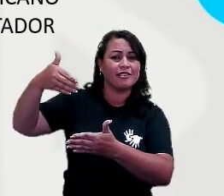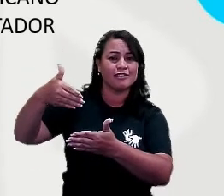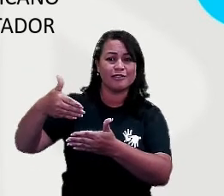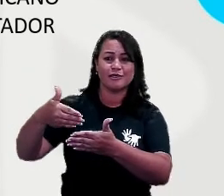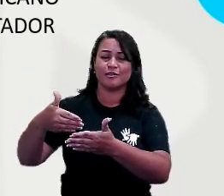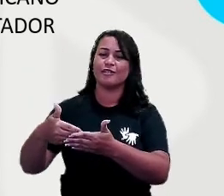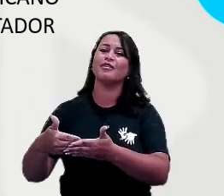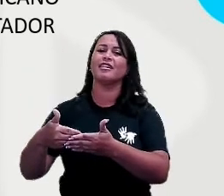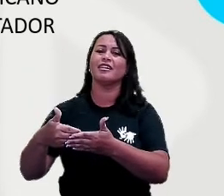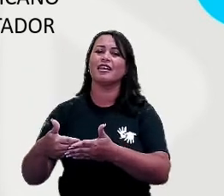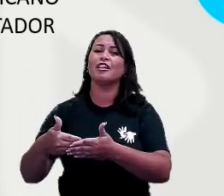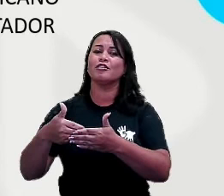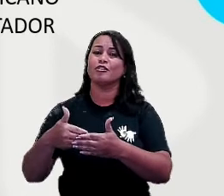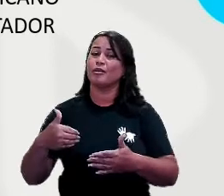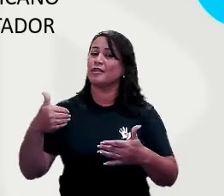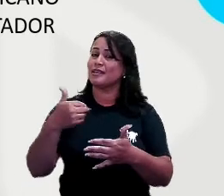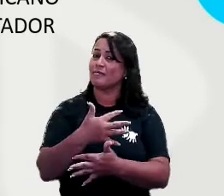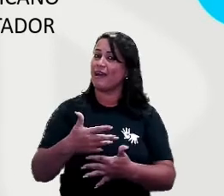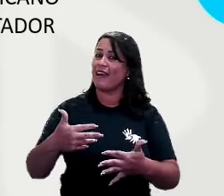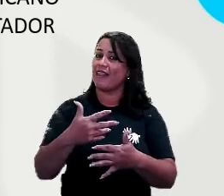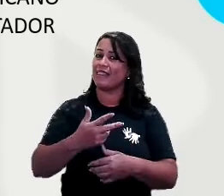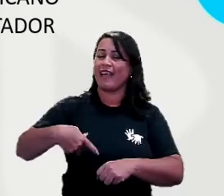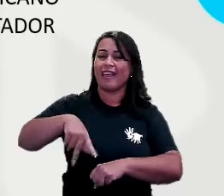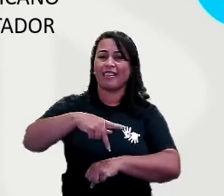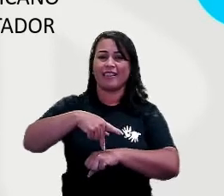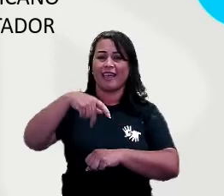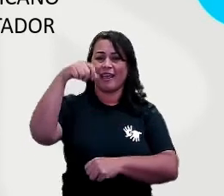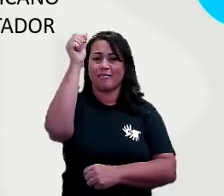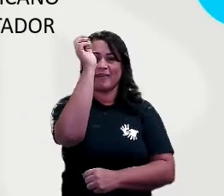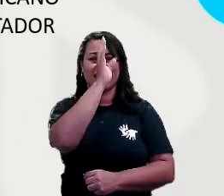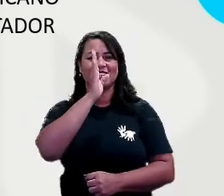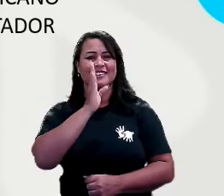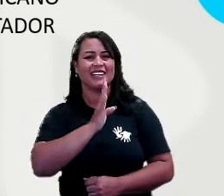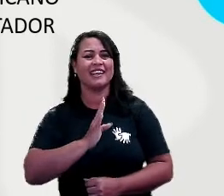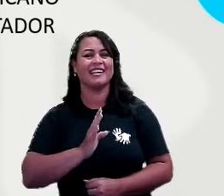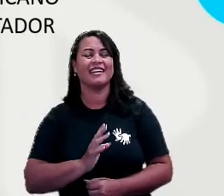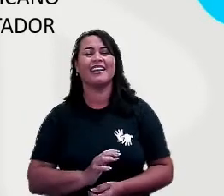da história de nossa amada terra